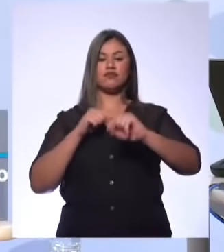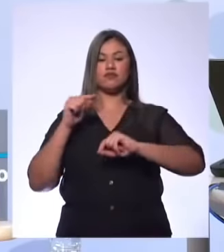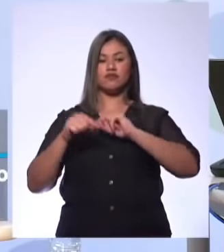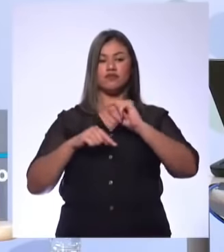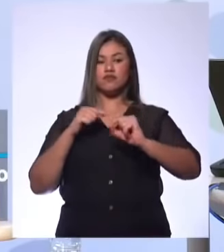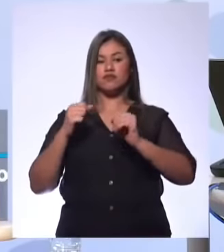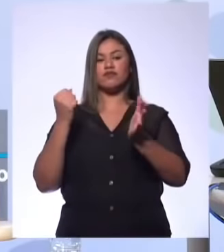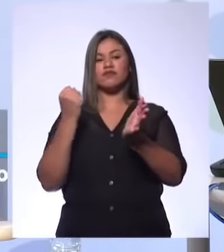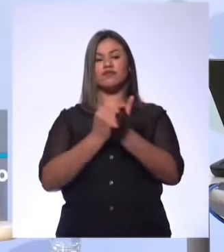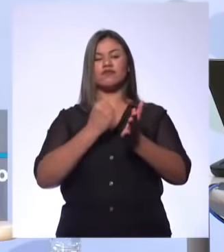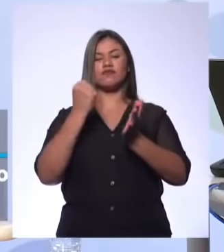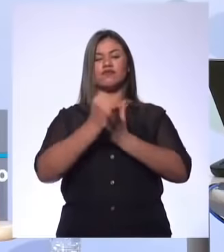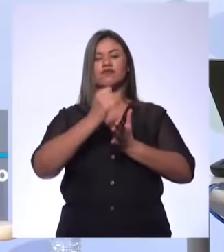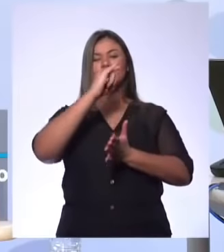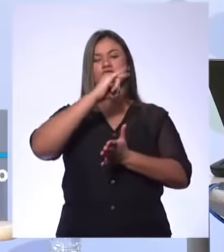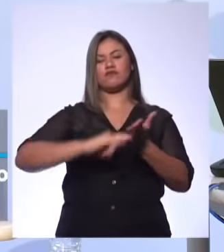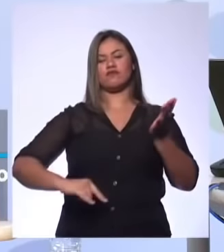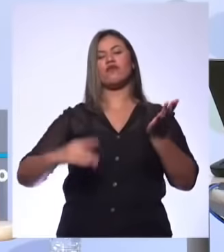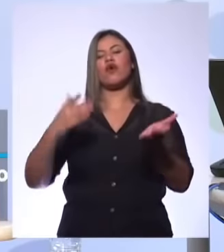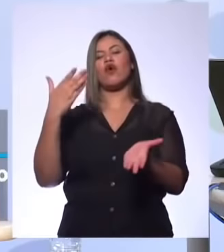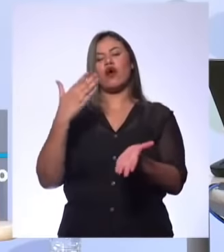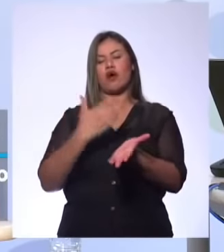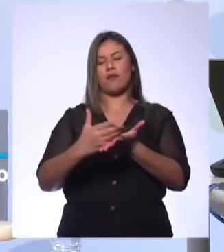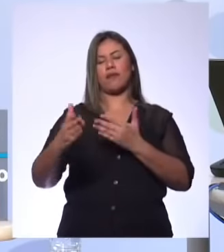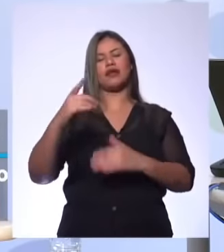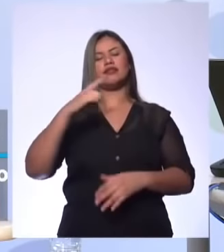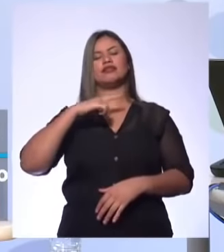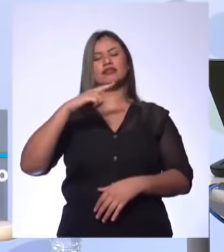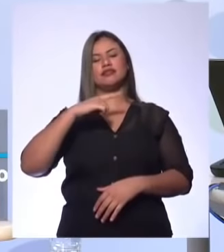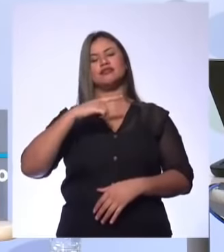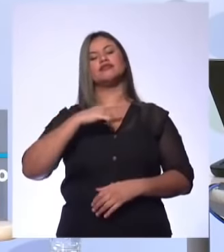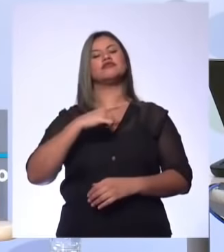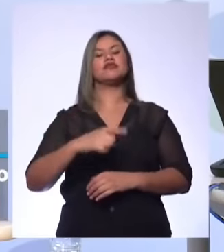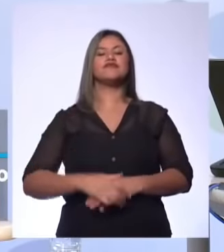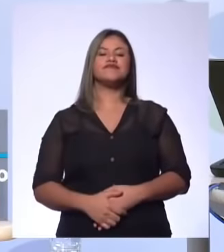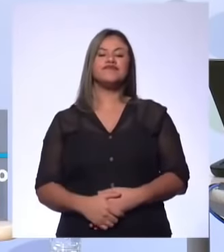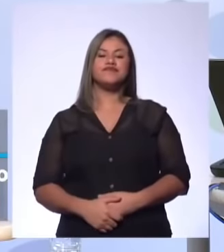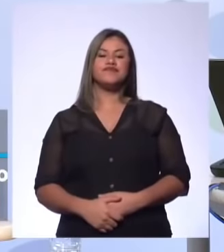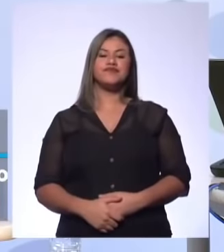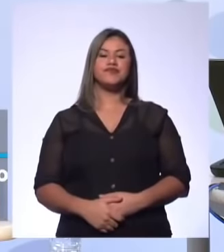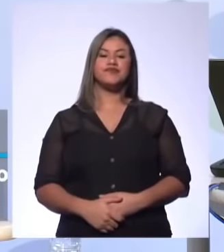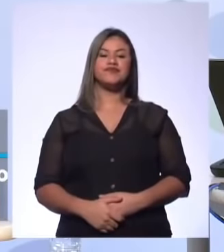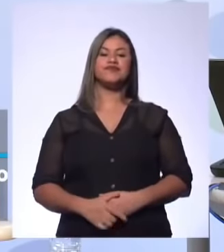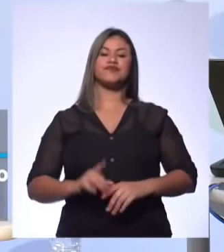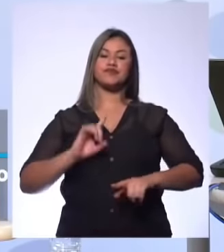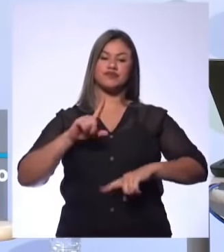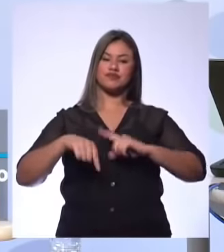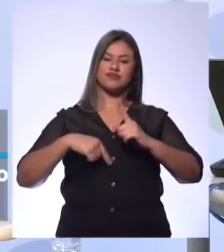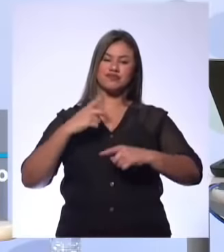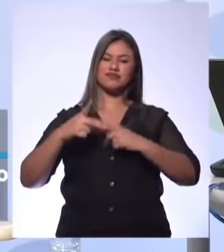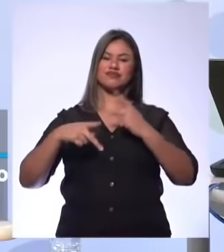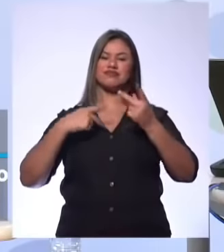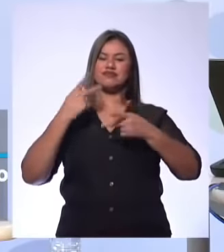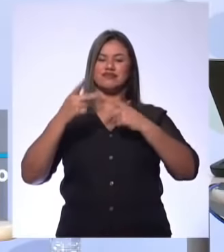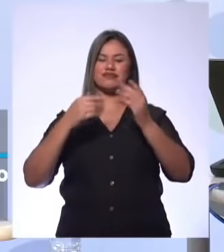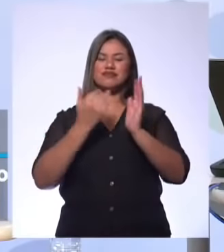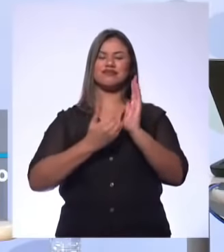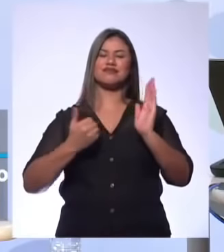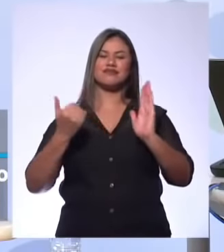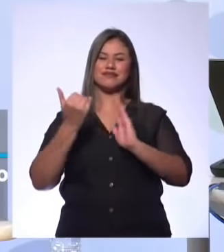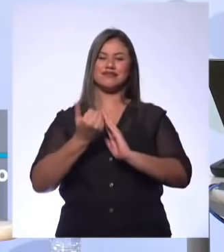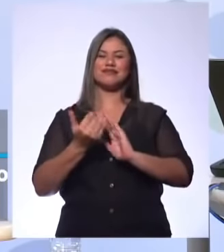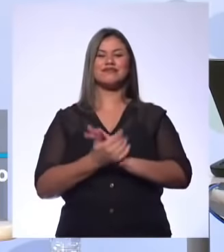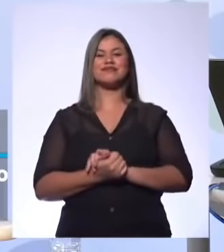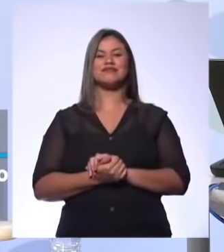de fidelidade. É aqui que começam os contratos de fidelidade. Vamos falar sobre isso um pouquinho mais para frente. Vou pedir